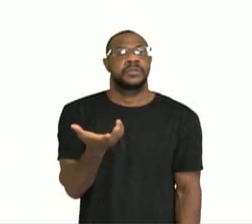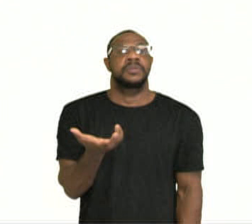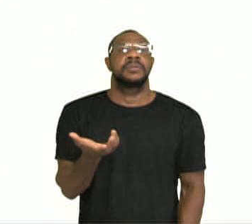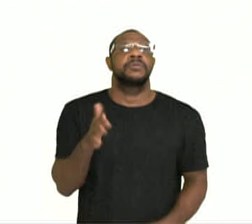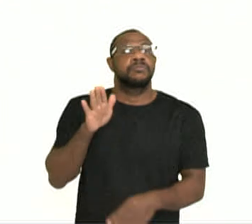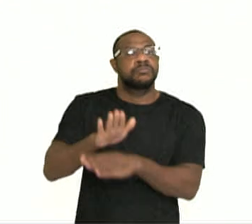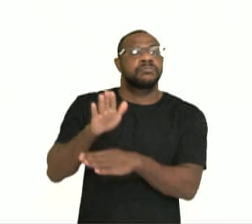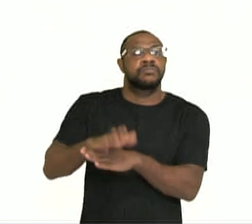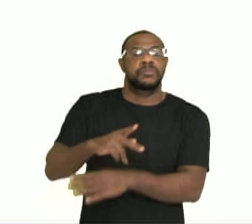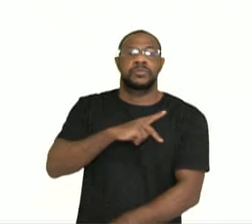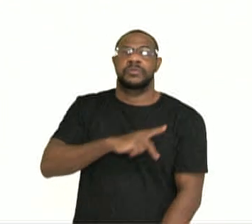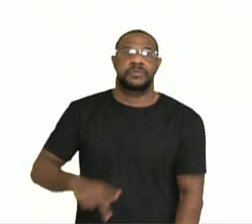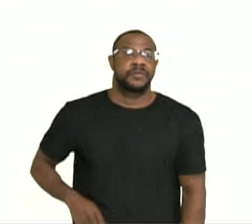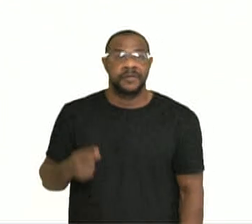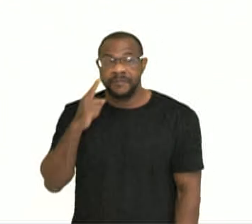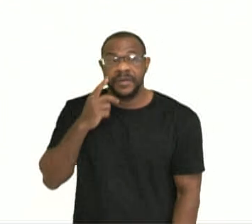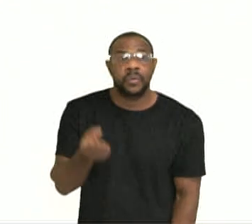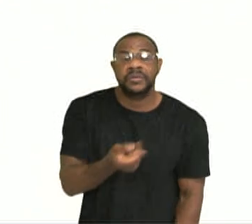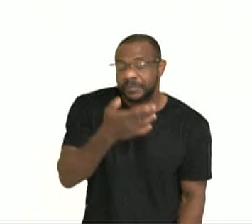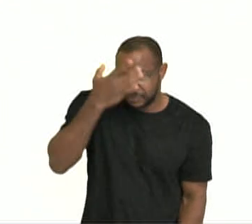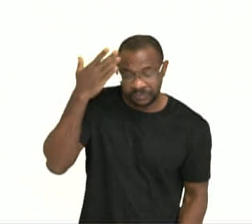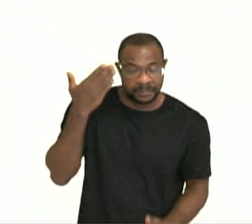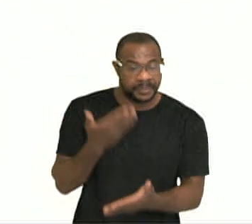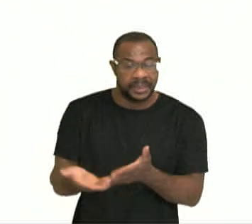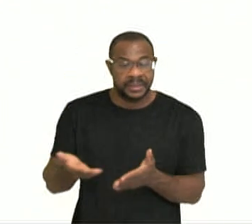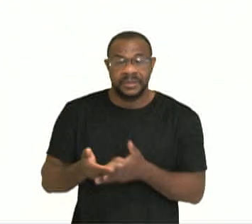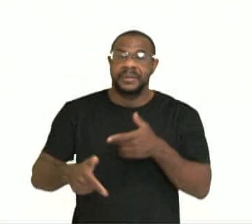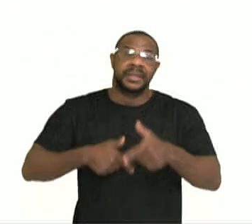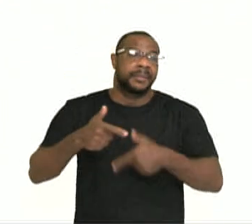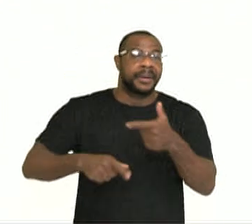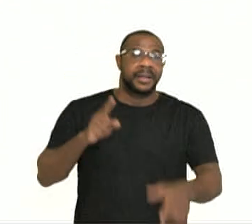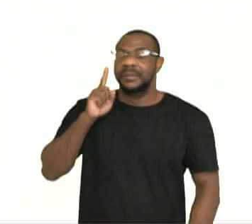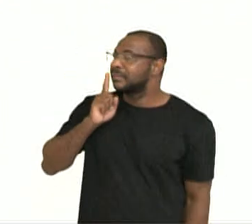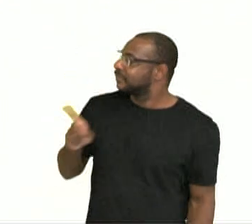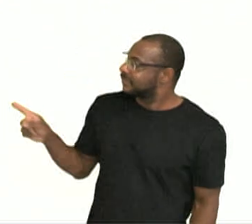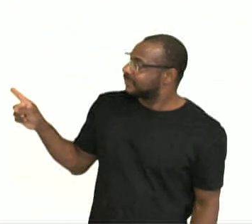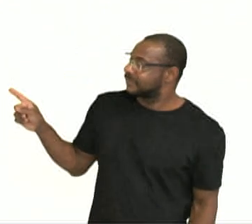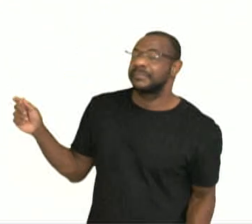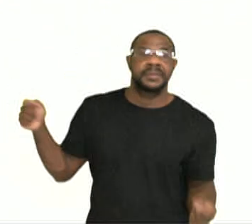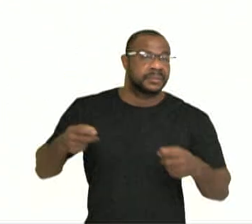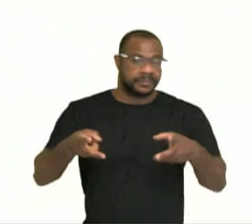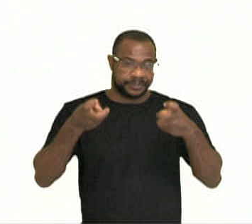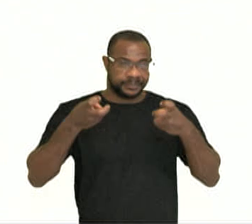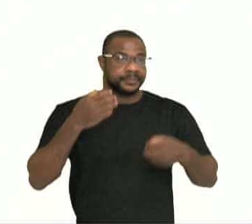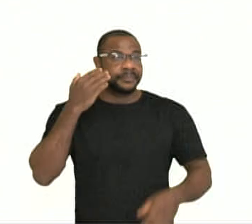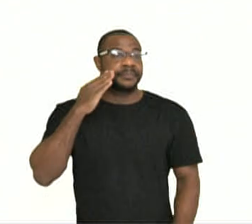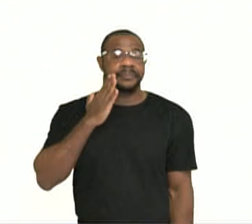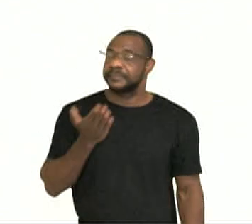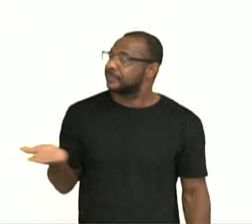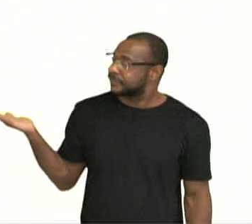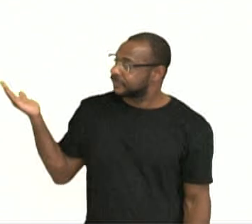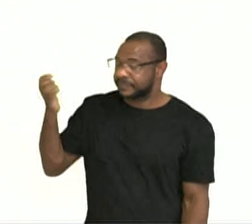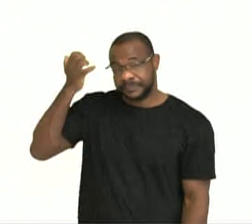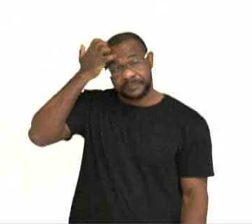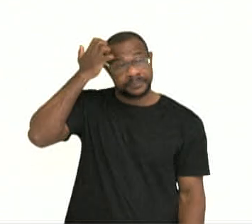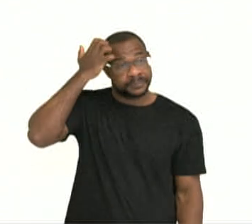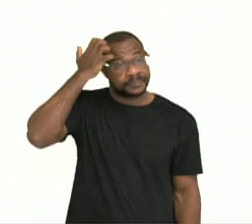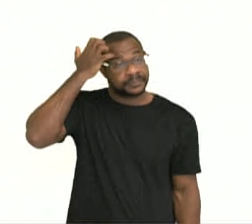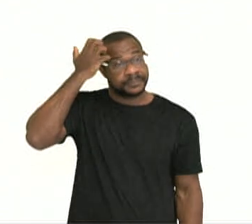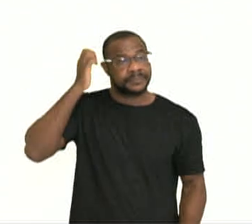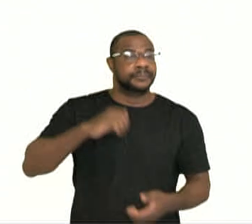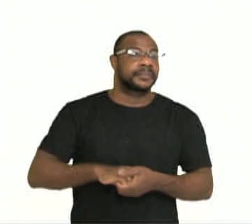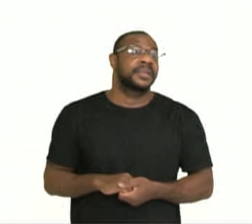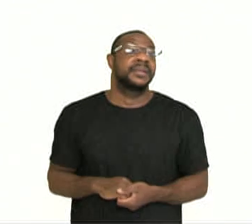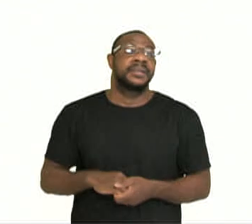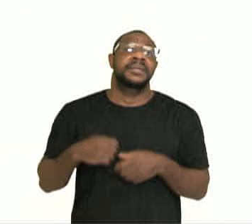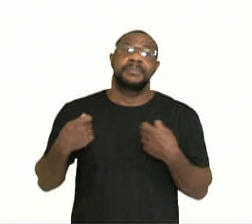perderam o trabalho, perderam o emprego, perderam a renda. A gente consegue fazer essa análise a partir da imagem ali e acabam